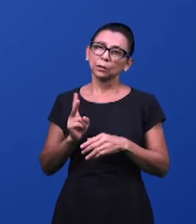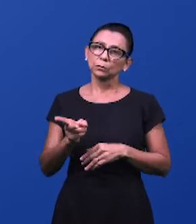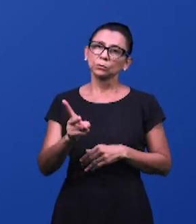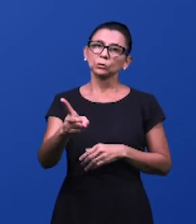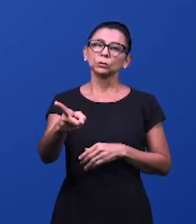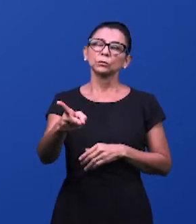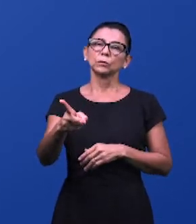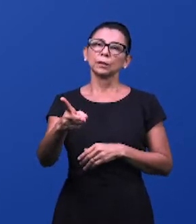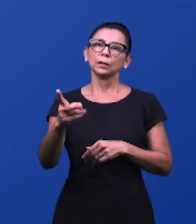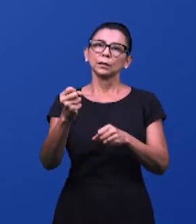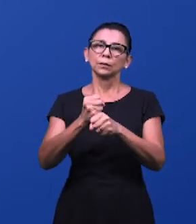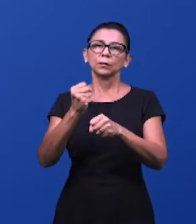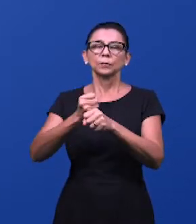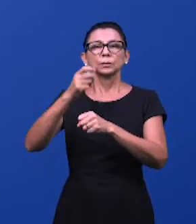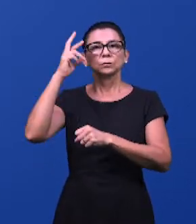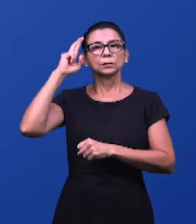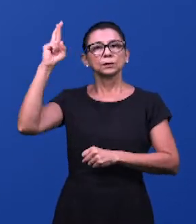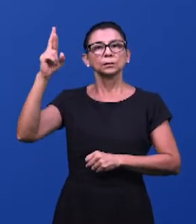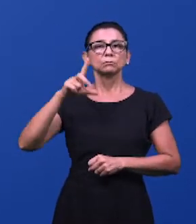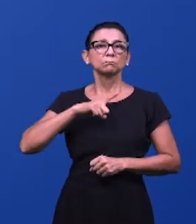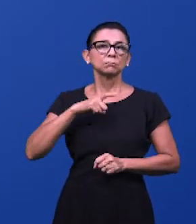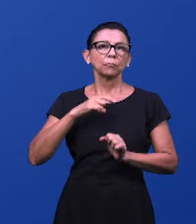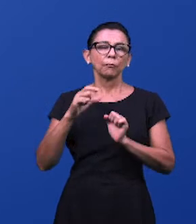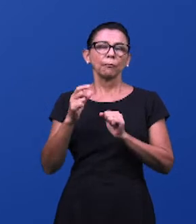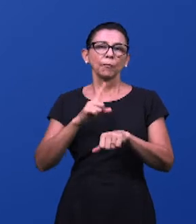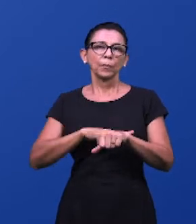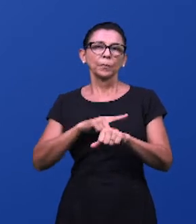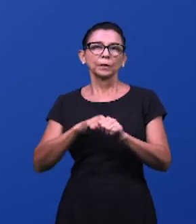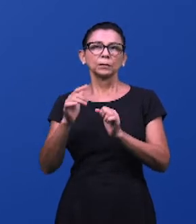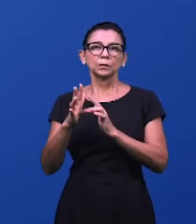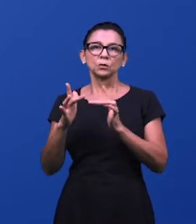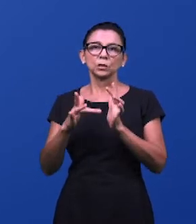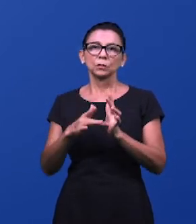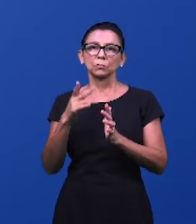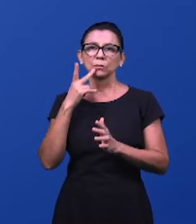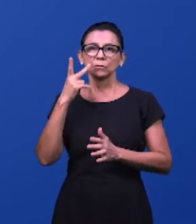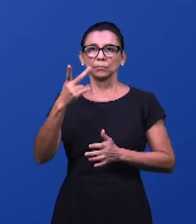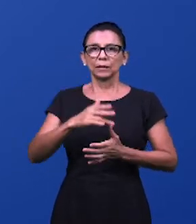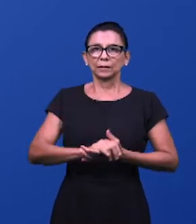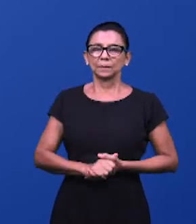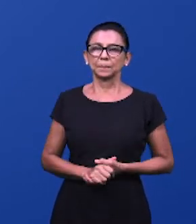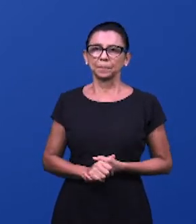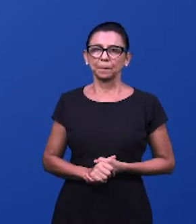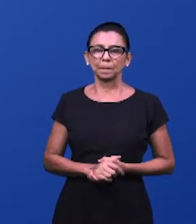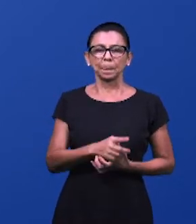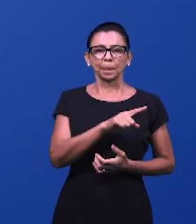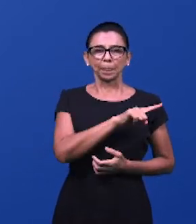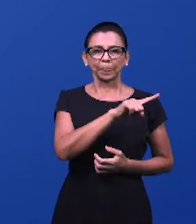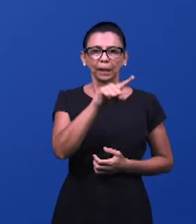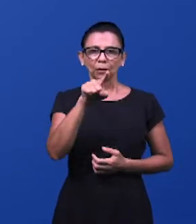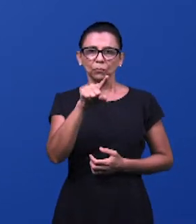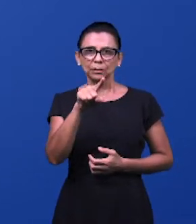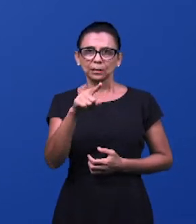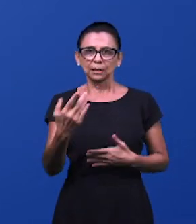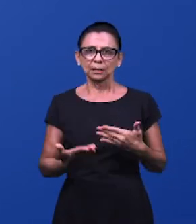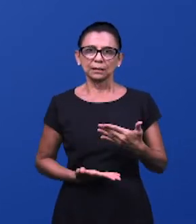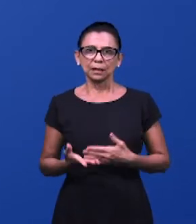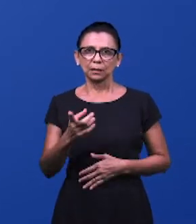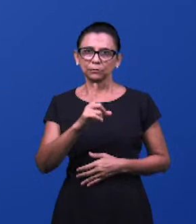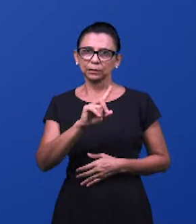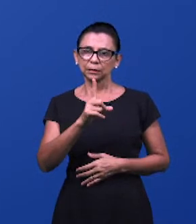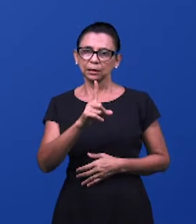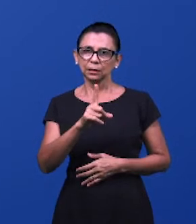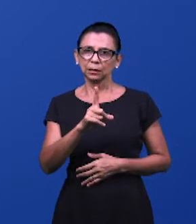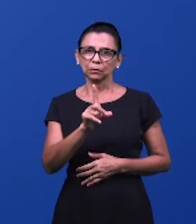do Senhor. E chega um momento que o Senhor Jesus ali ele fala num texto o seguinte: olha, eu já não vos chamo de servos, mas vos chamo